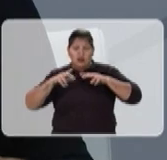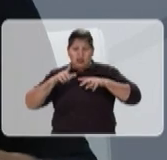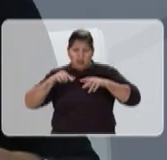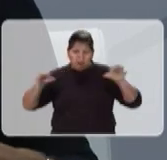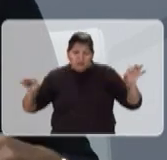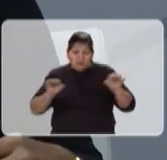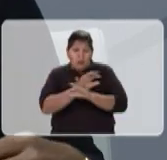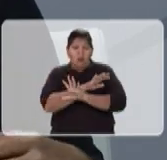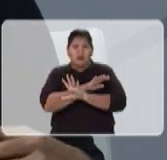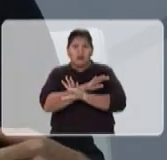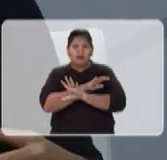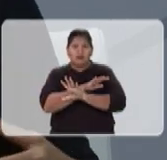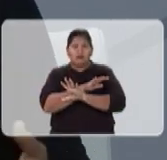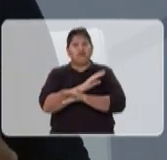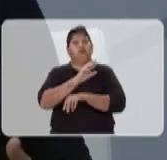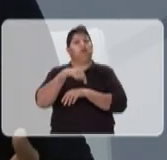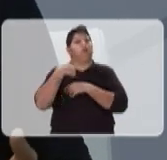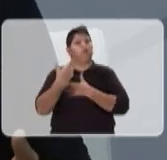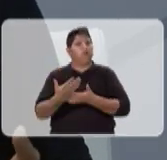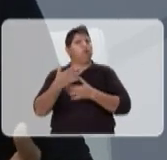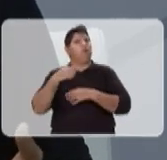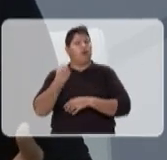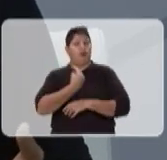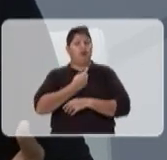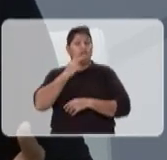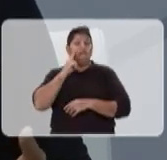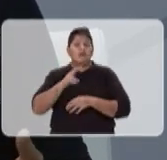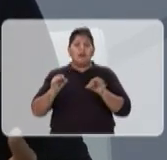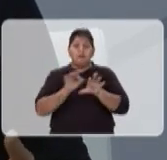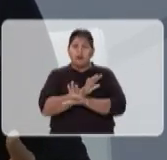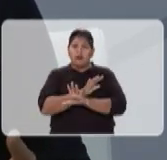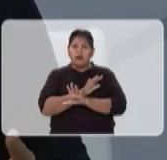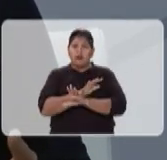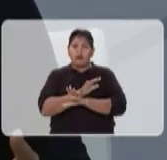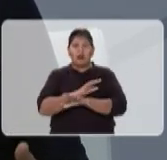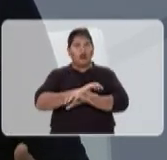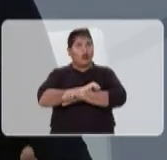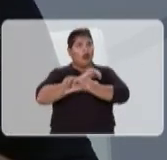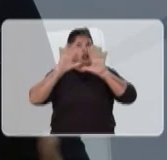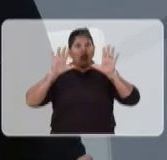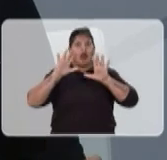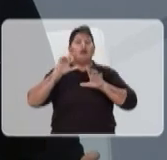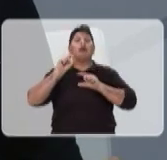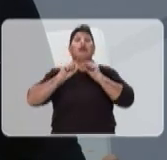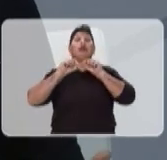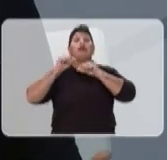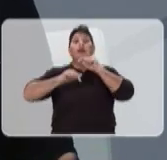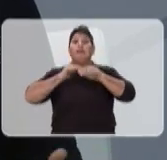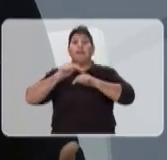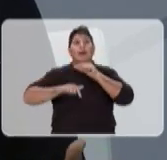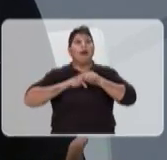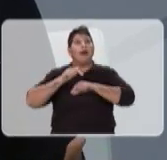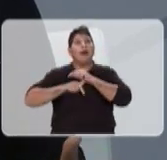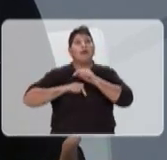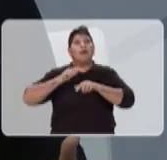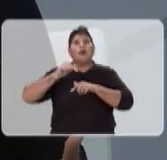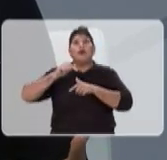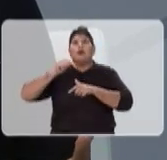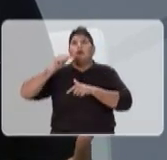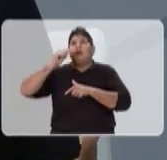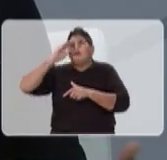é digamos, a mola mestra, né? É pelo trabalho que a gente consegue a felicidade,